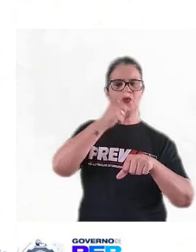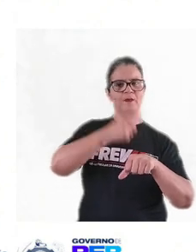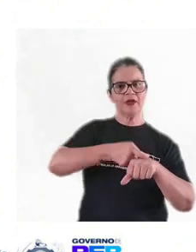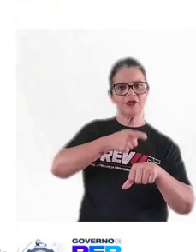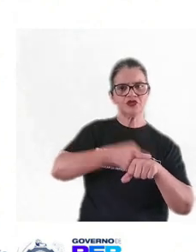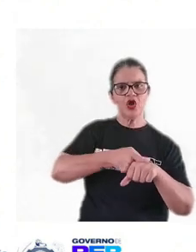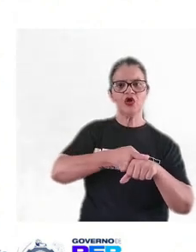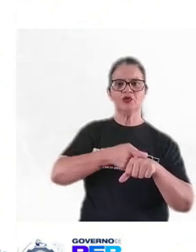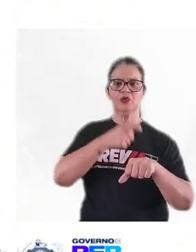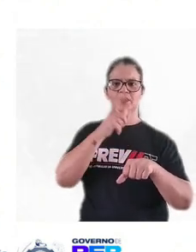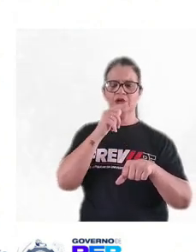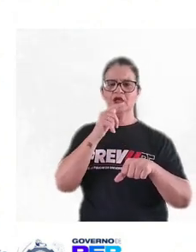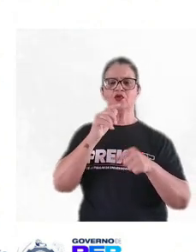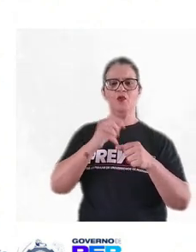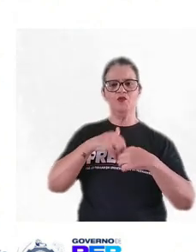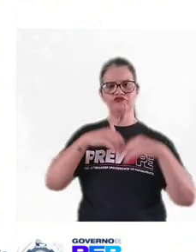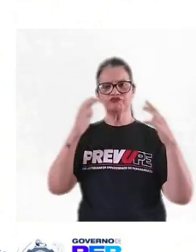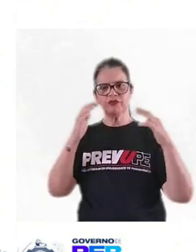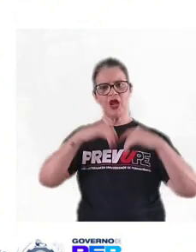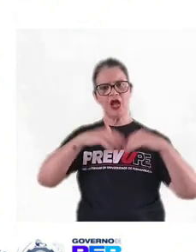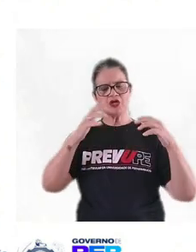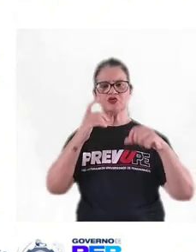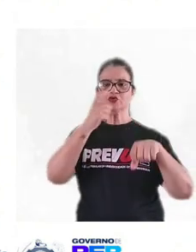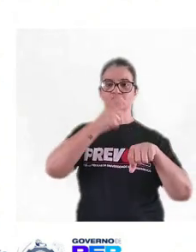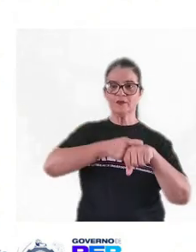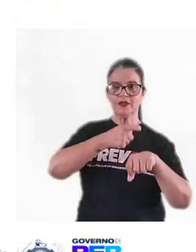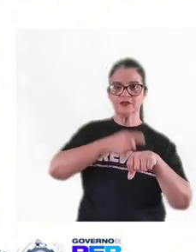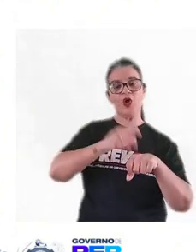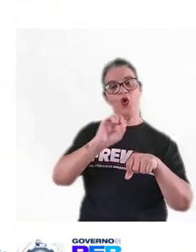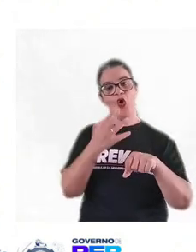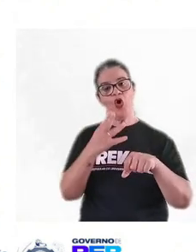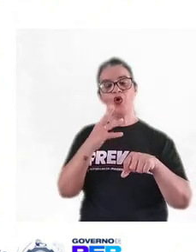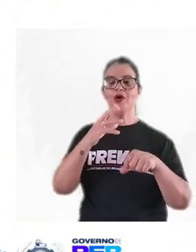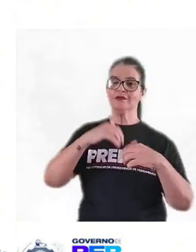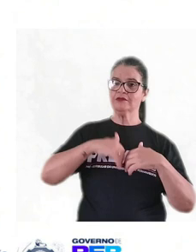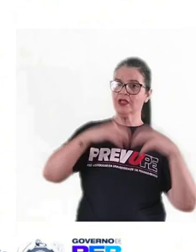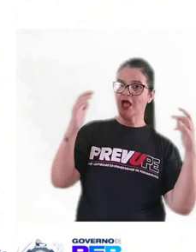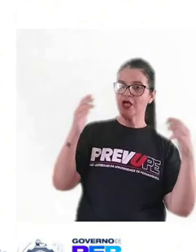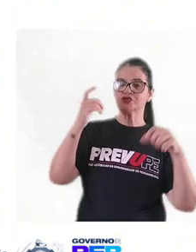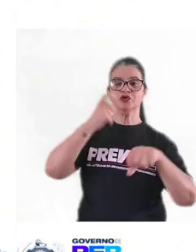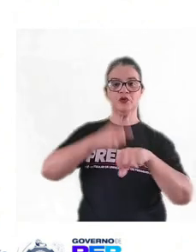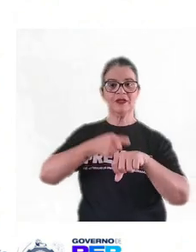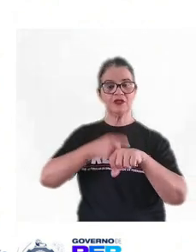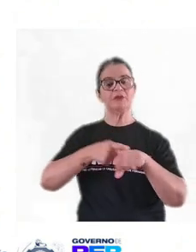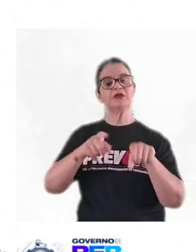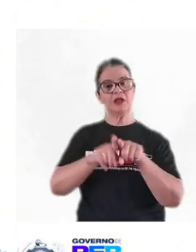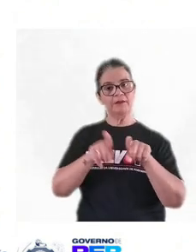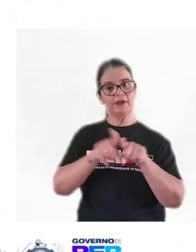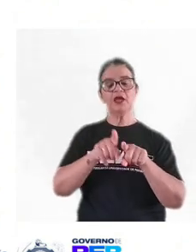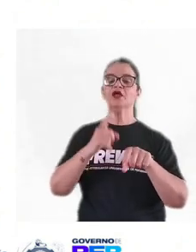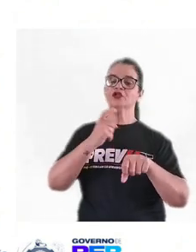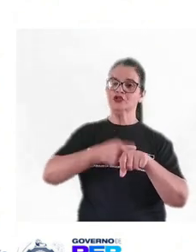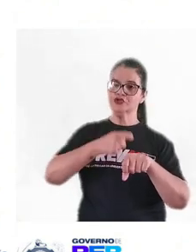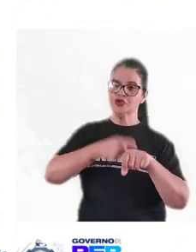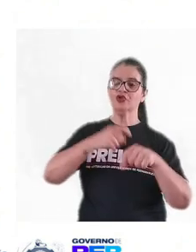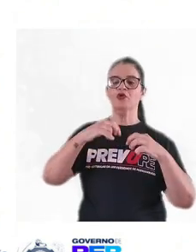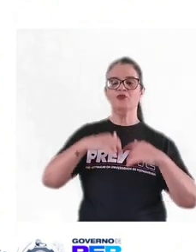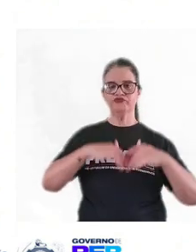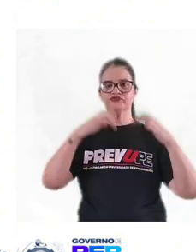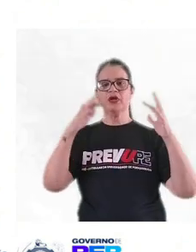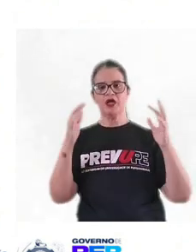sólido líquido para gasoso de gasoso para sólido ou de gasoso para sólido e também de sólido para gasoso